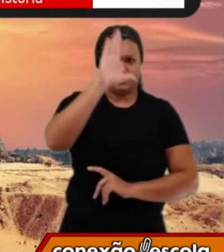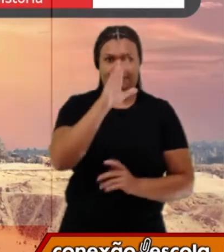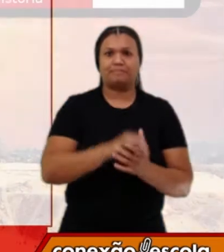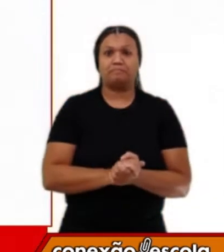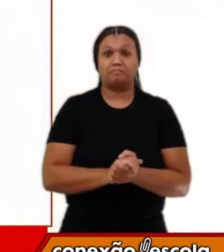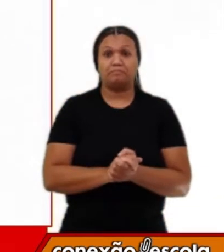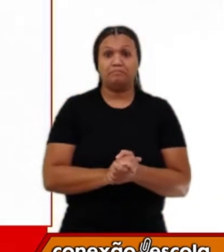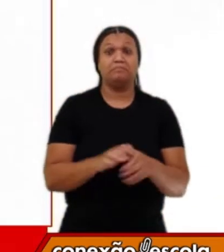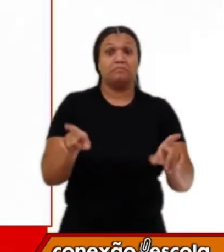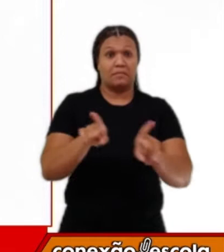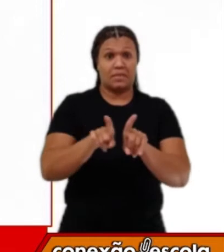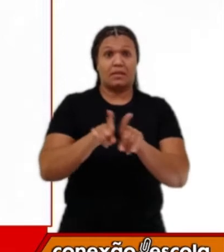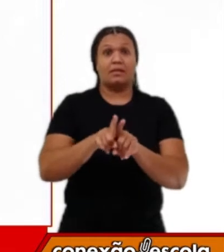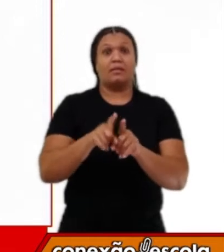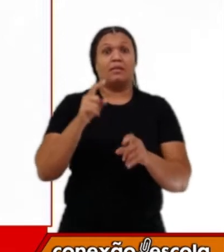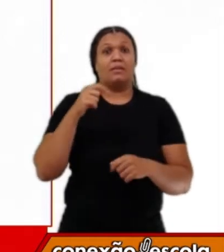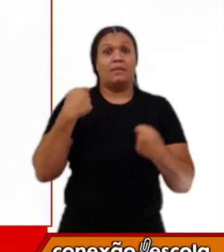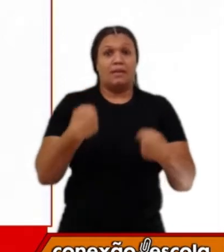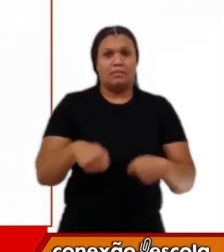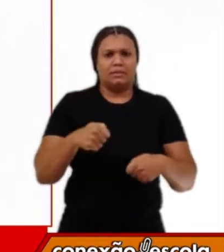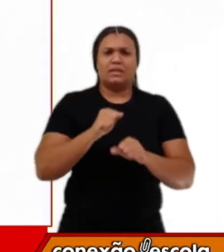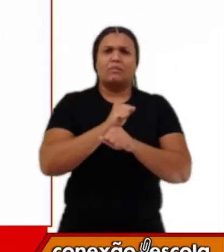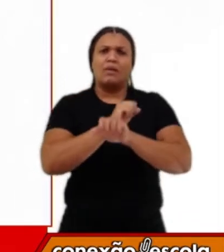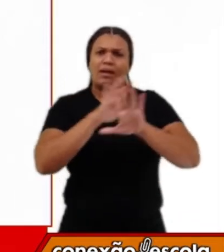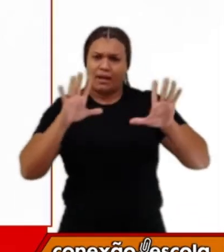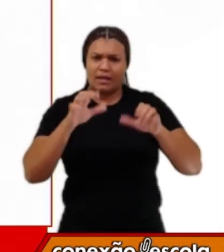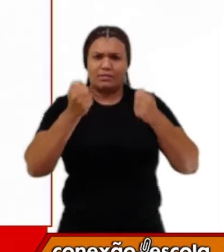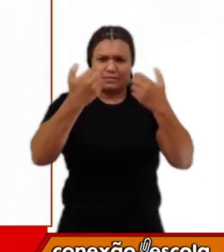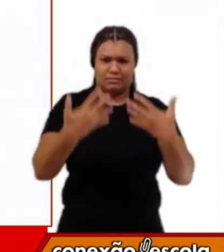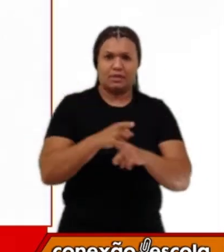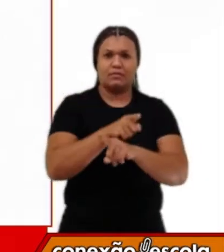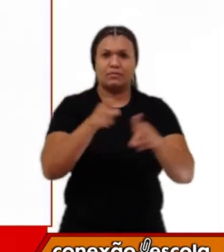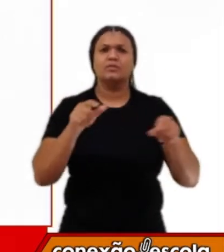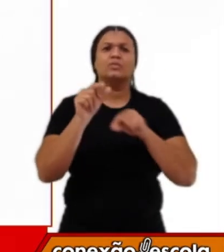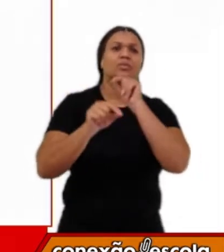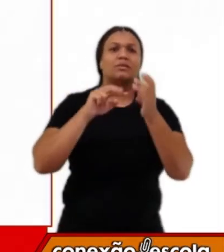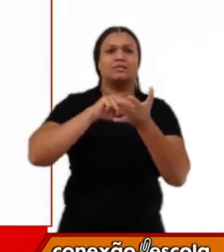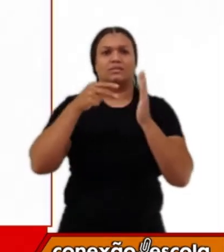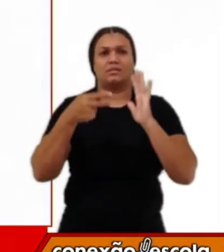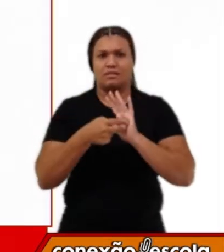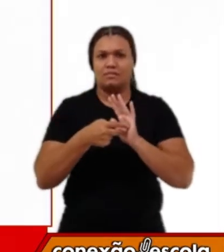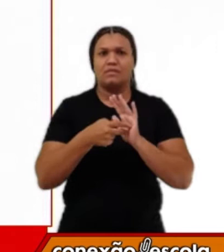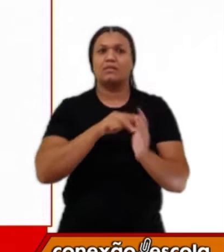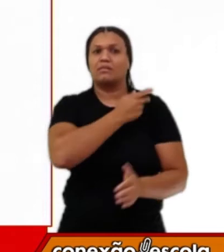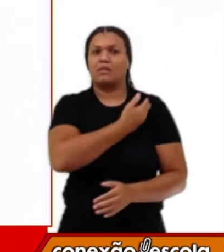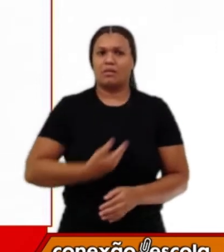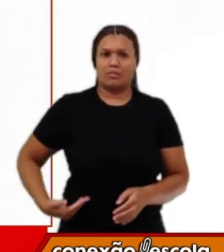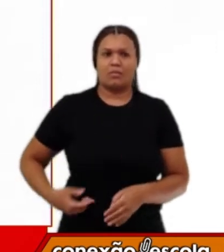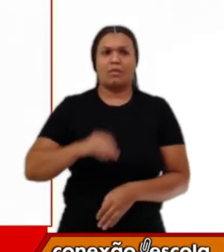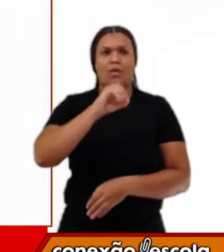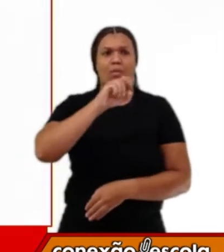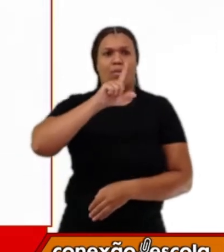Nós também precisamos deixar claro para vocês o que significa essa república oligárquica.